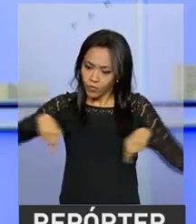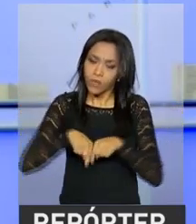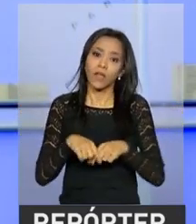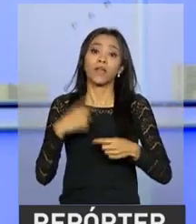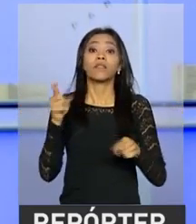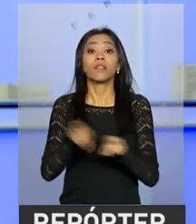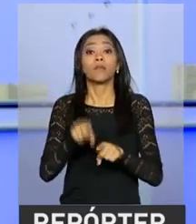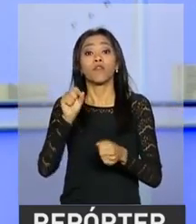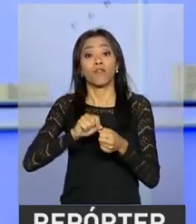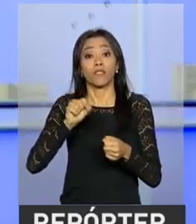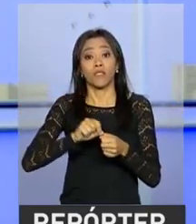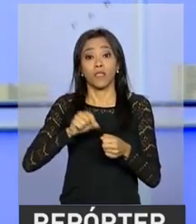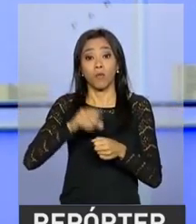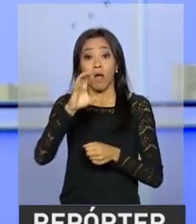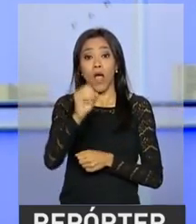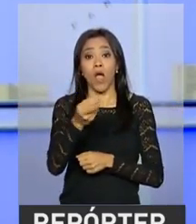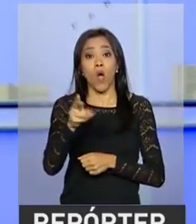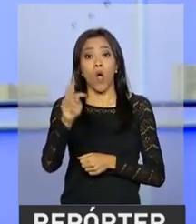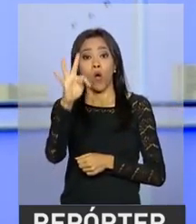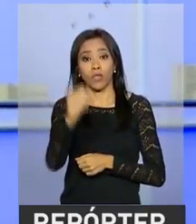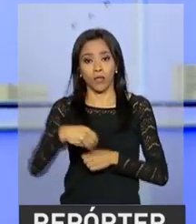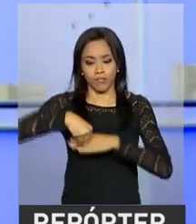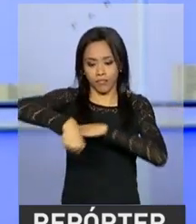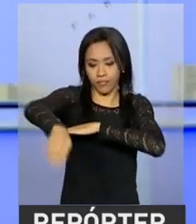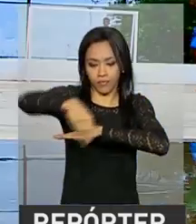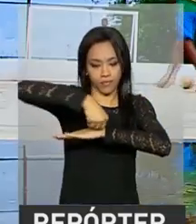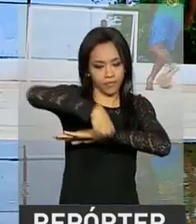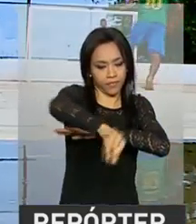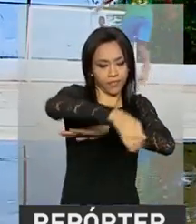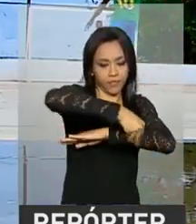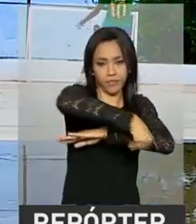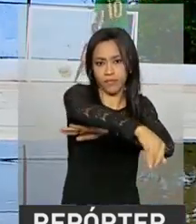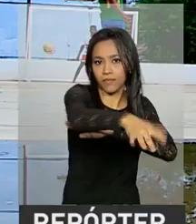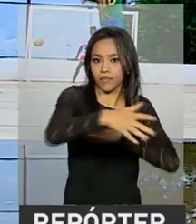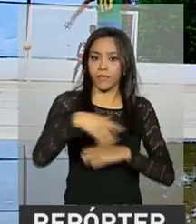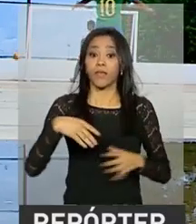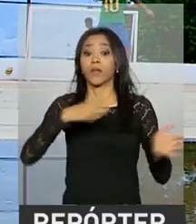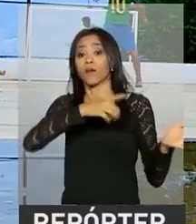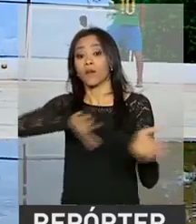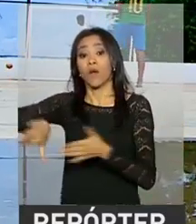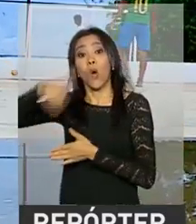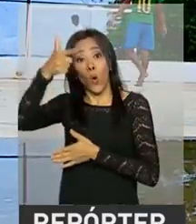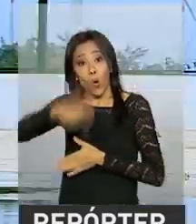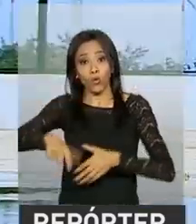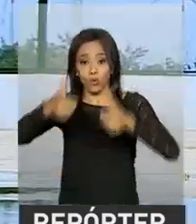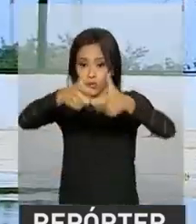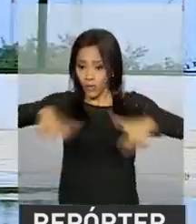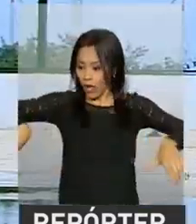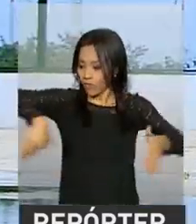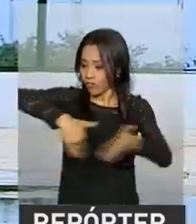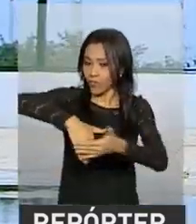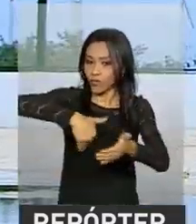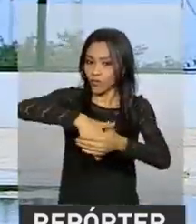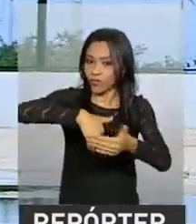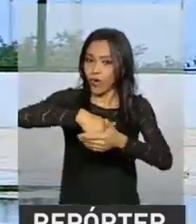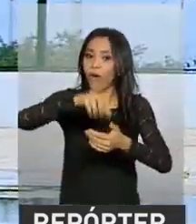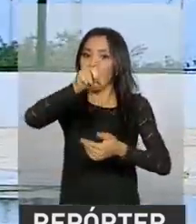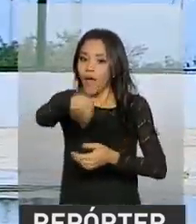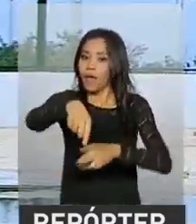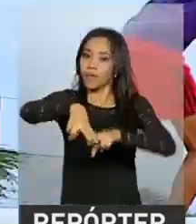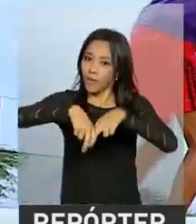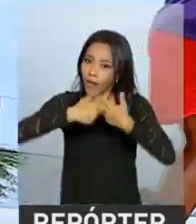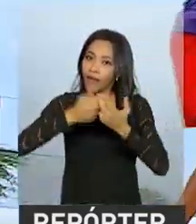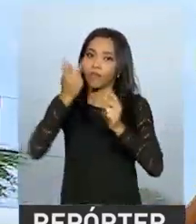fazendo uma horta em um povoado em dois assentamentos a quadra de futebol é um dos equipamentos que chegaram junto com a energia